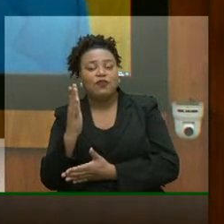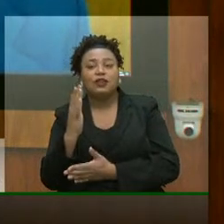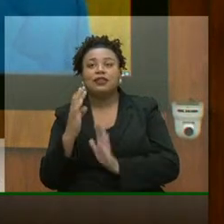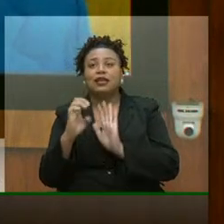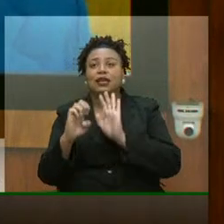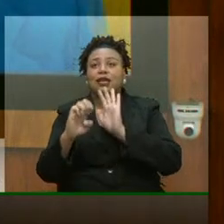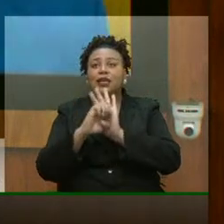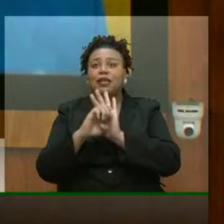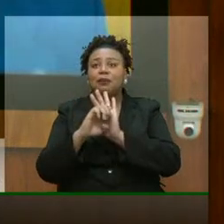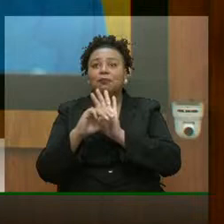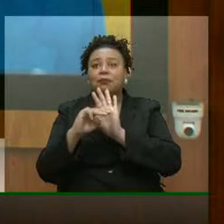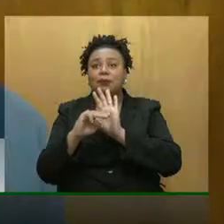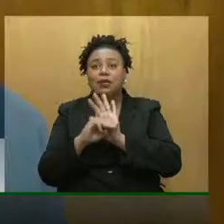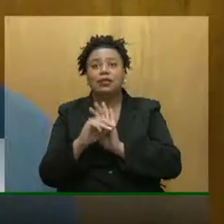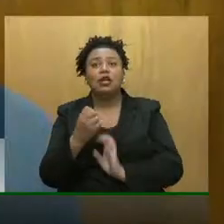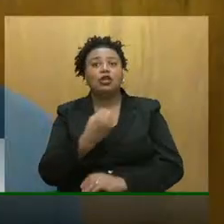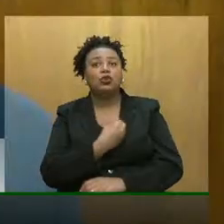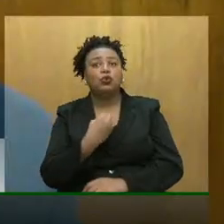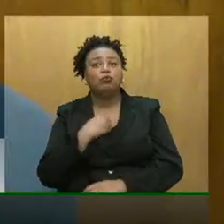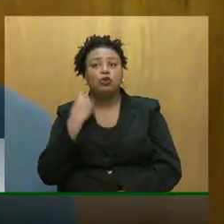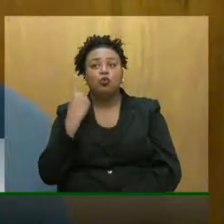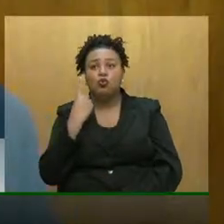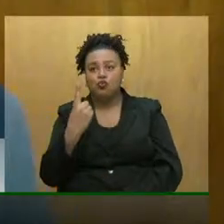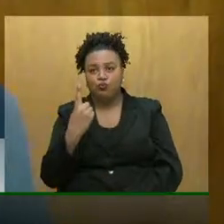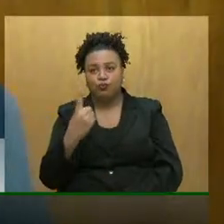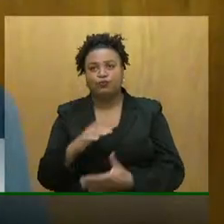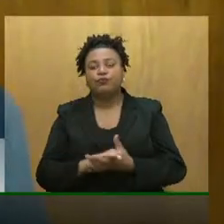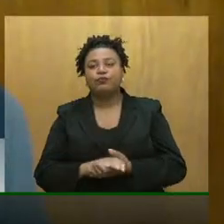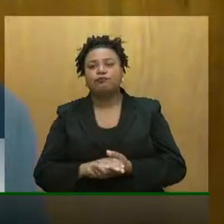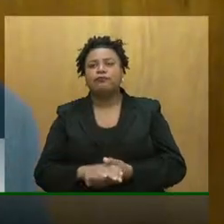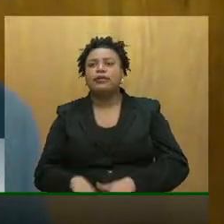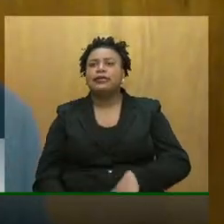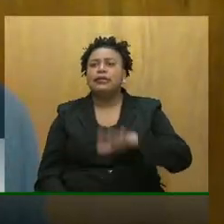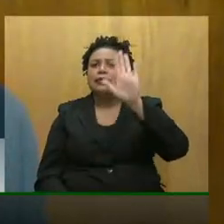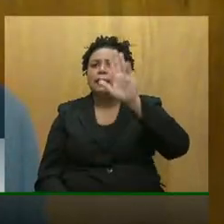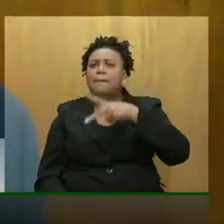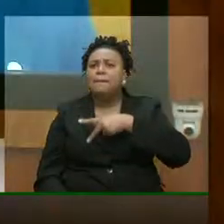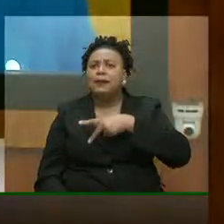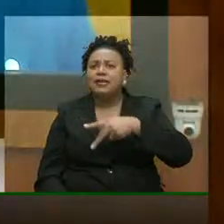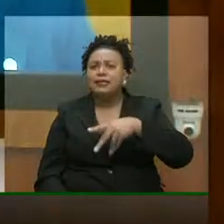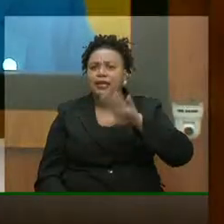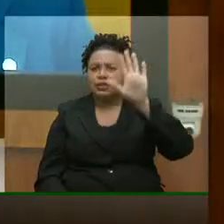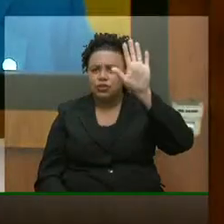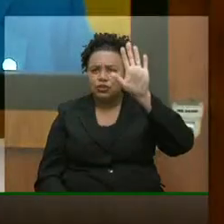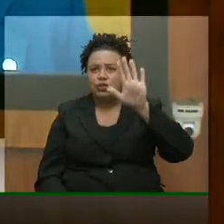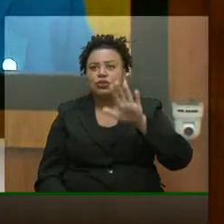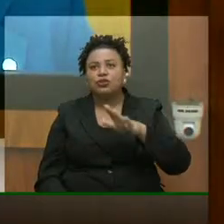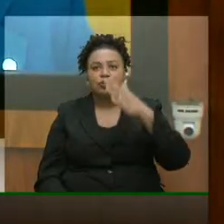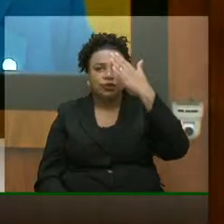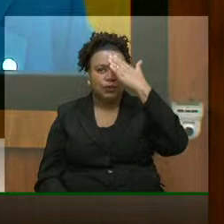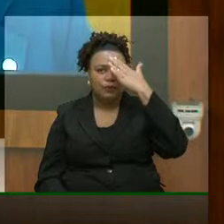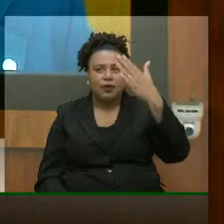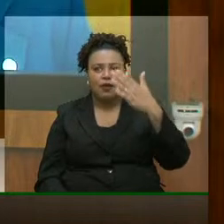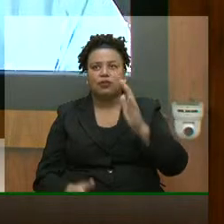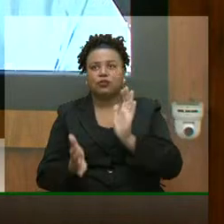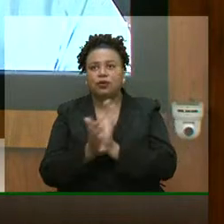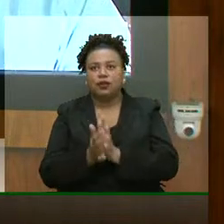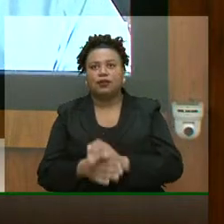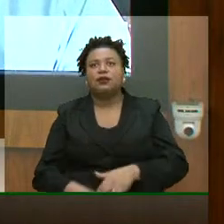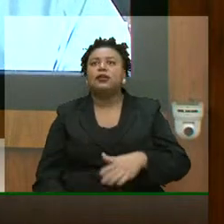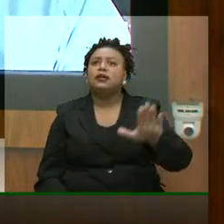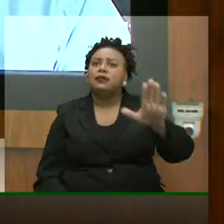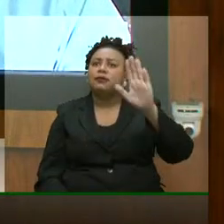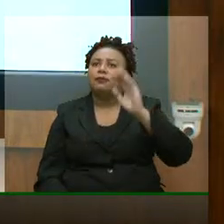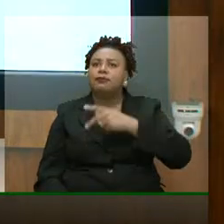emenda de número 1. Presidente, pela ordem. Obrigado, colegas deputados. Obrigado. Então, de